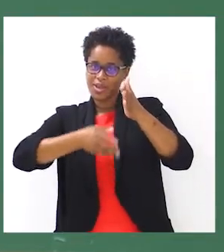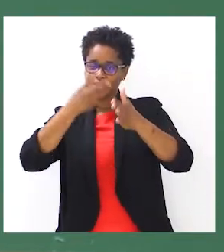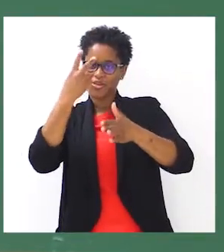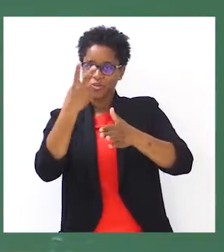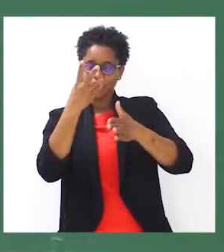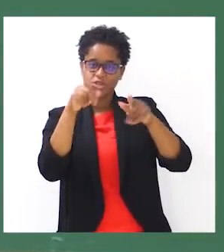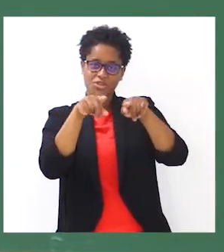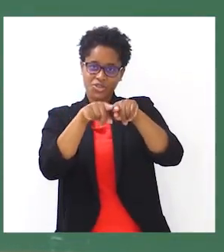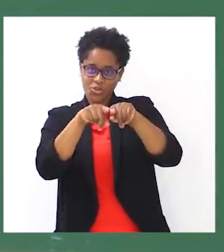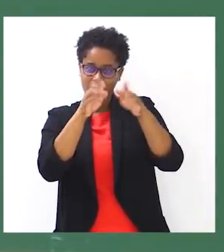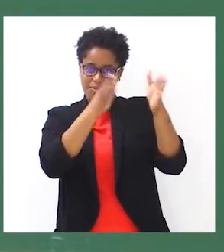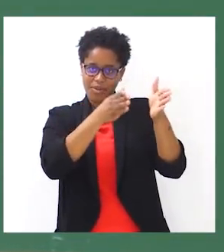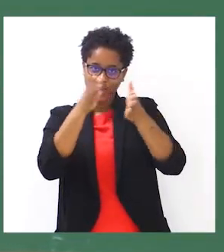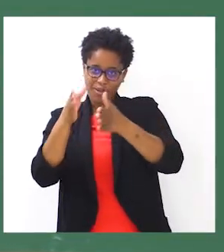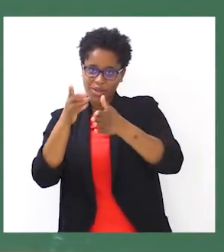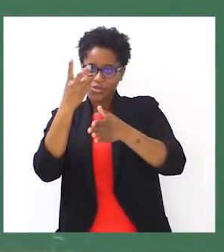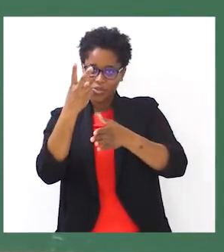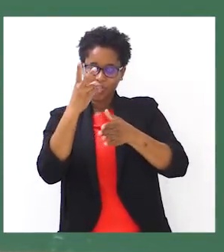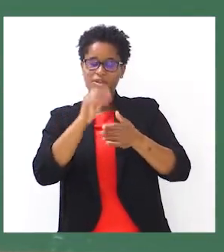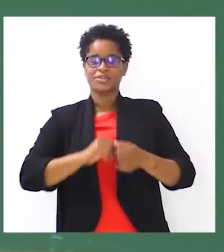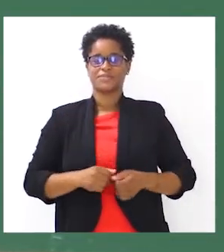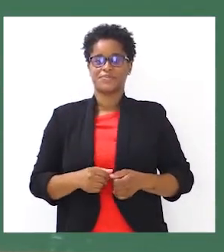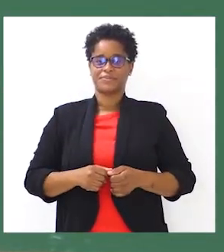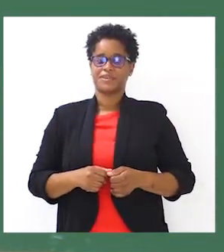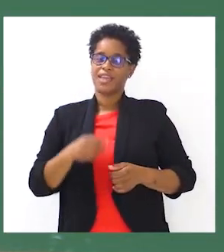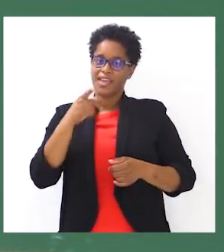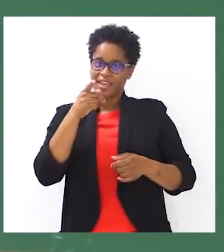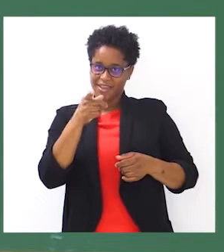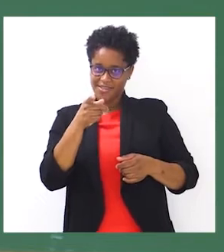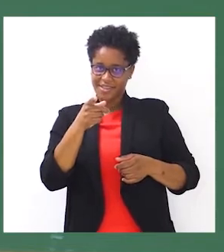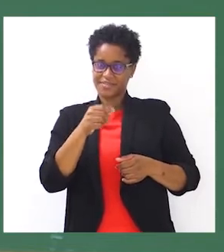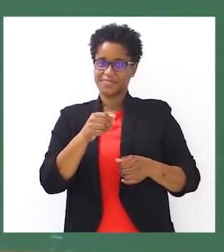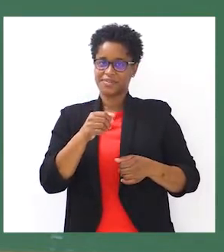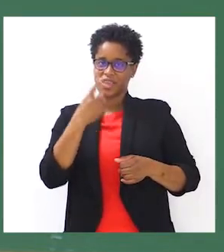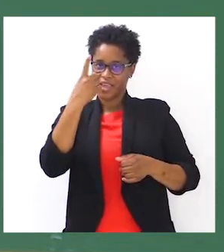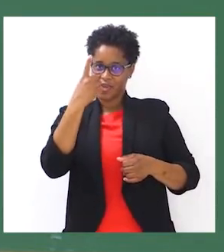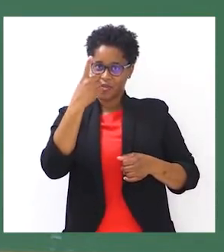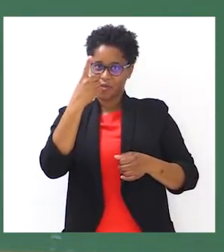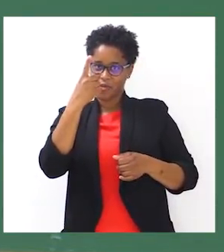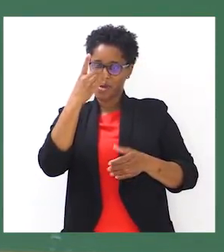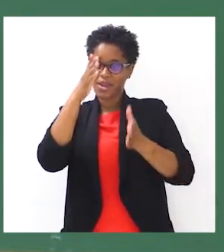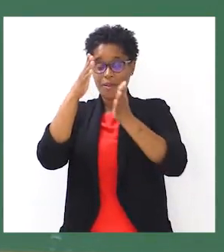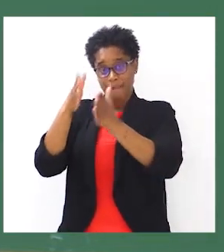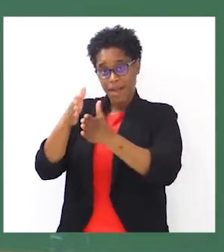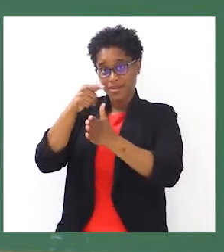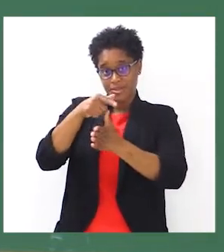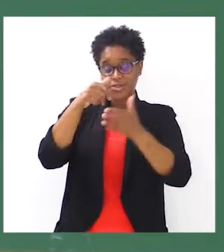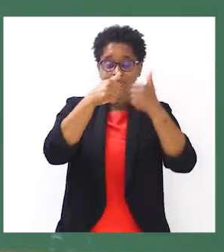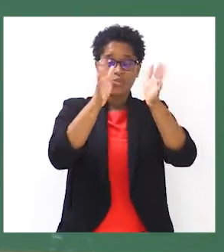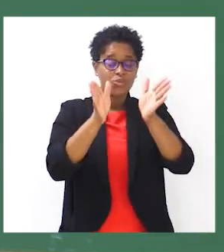partes iguais. 2 metades, não é? Esta aqui é uma das partes desse